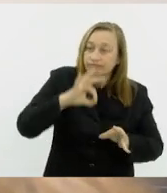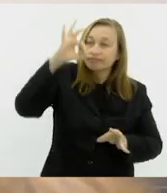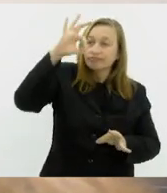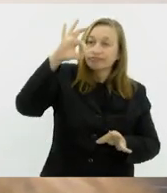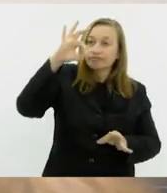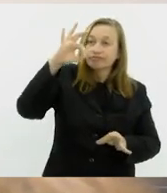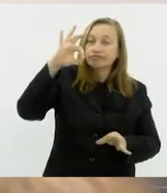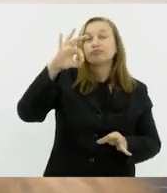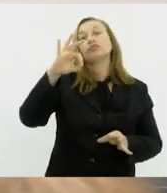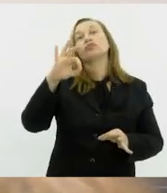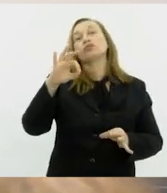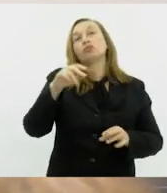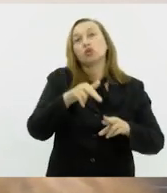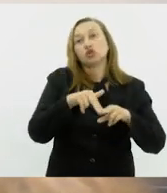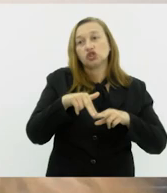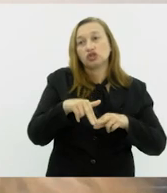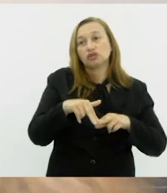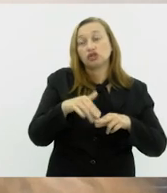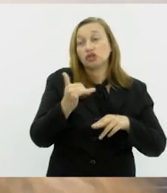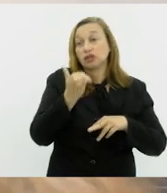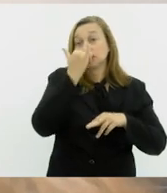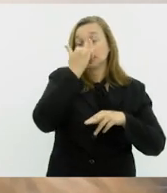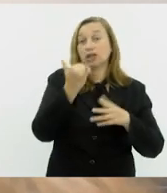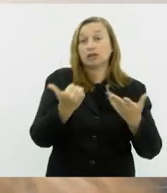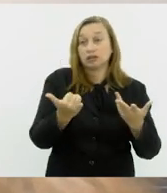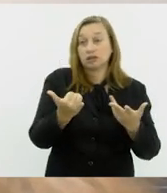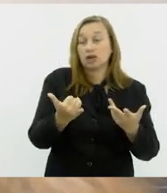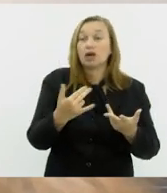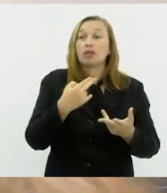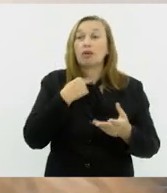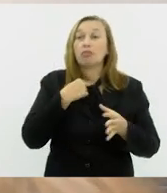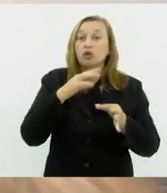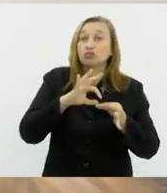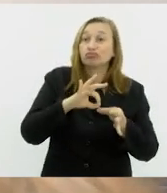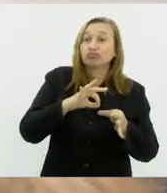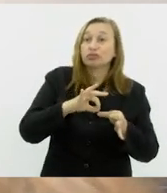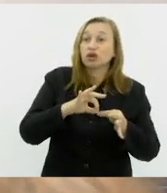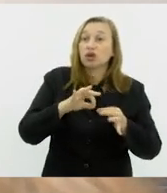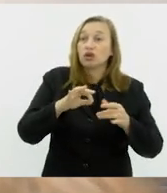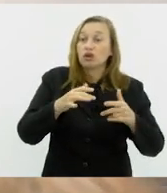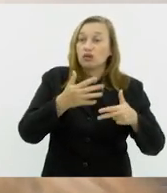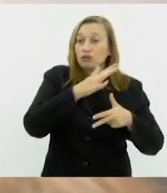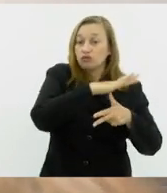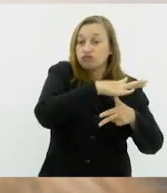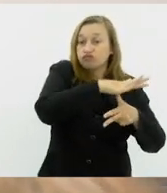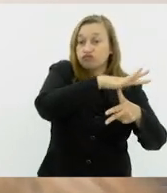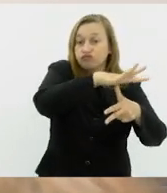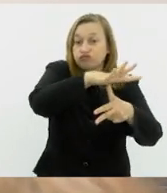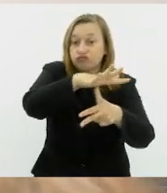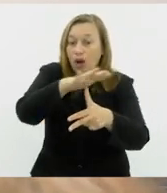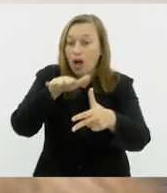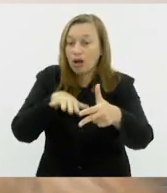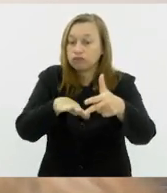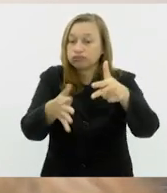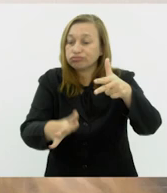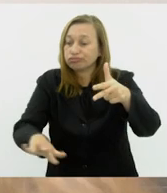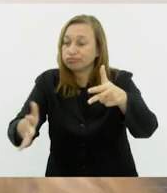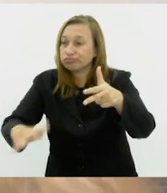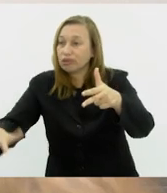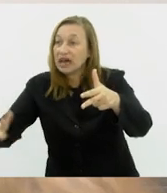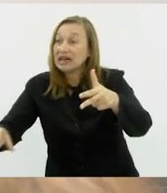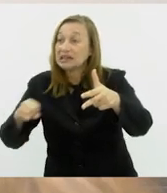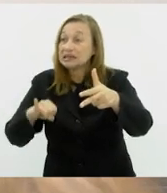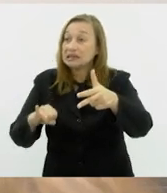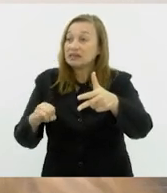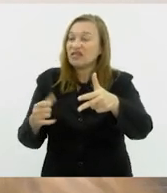de pane, poder fazer uma aproximação. Da mesma maneira, ele não pode voar muito para dentro do mar, porque se ele tiver um problema, ele não vai conseguir